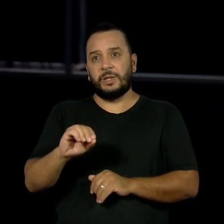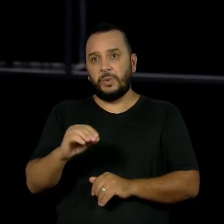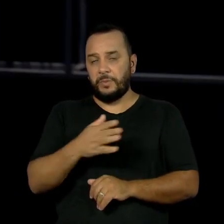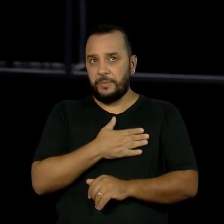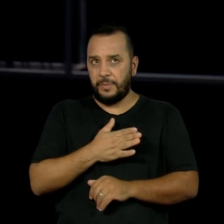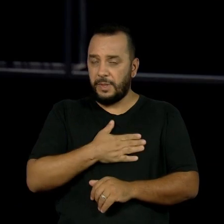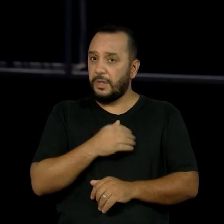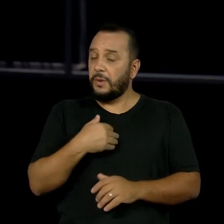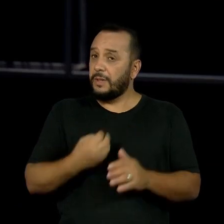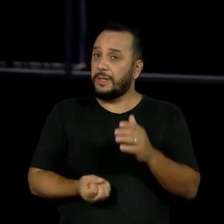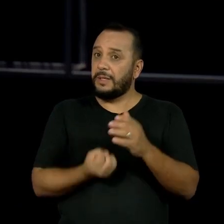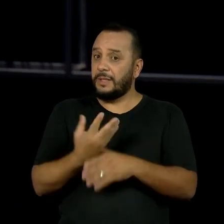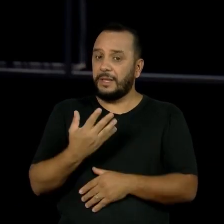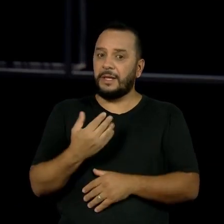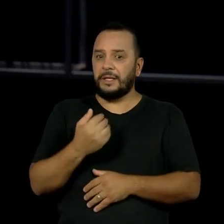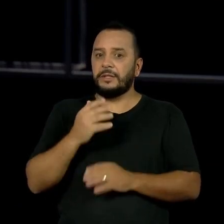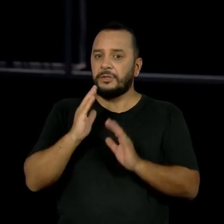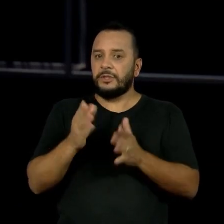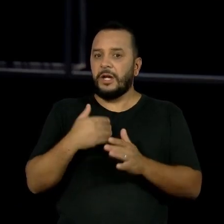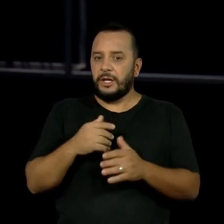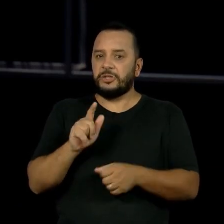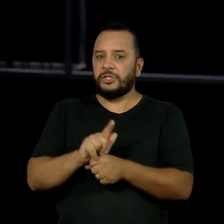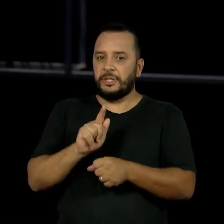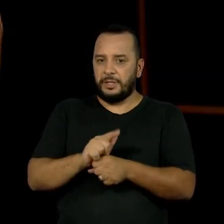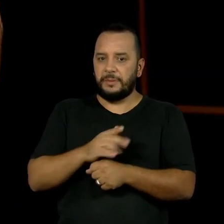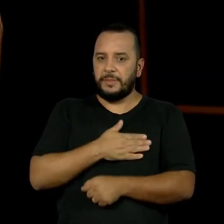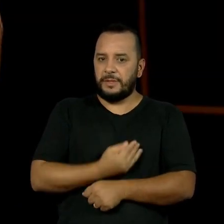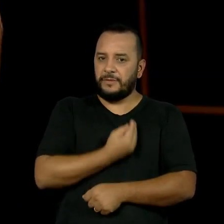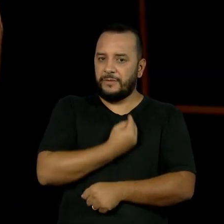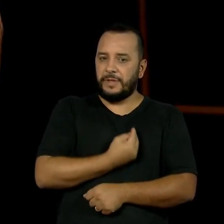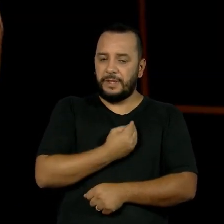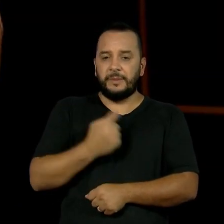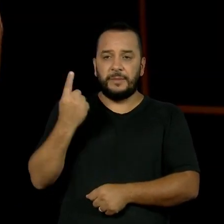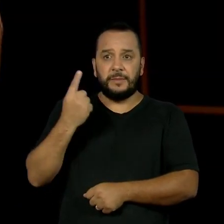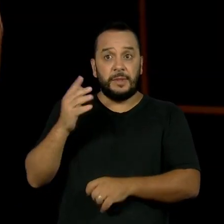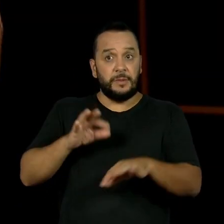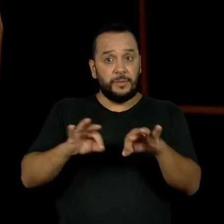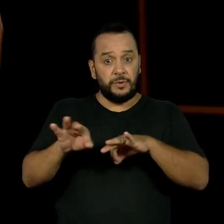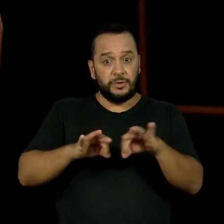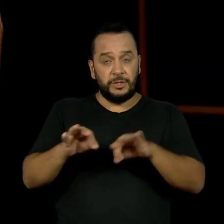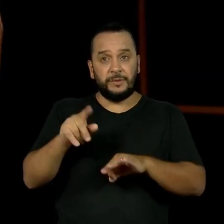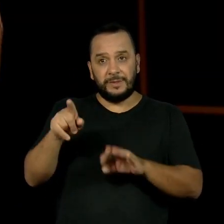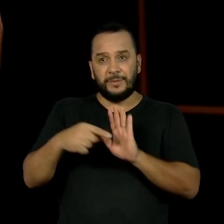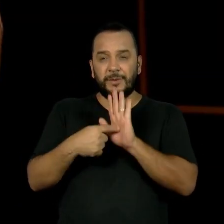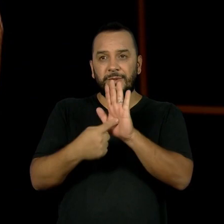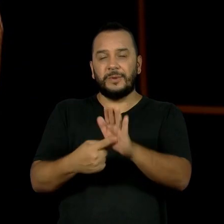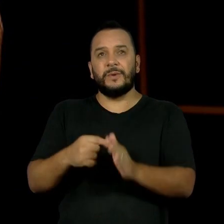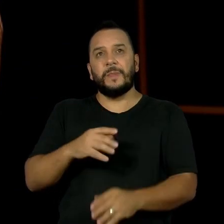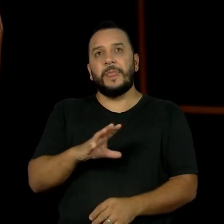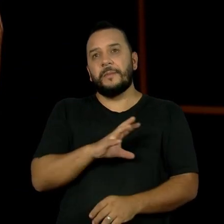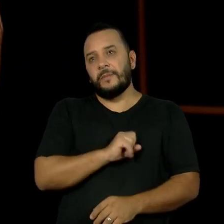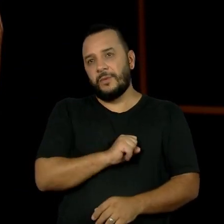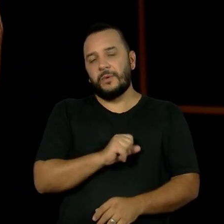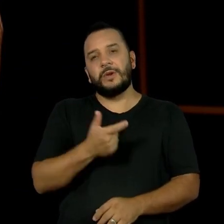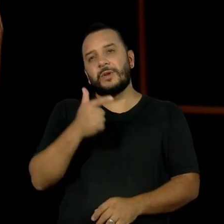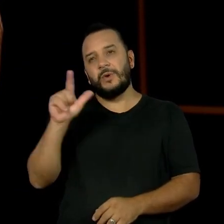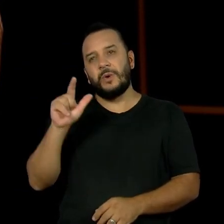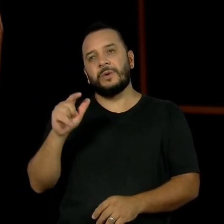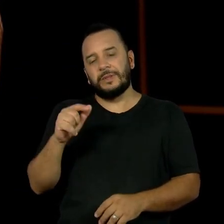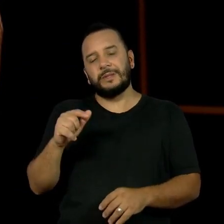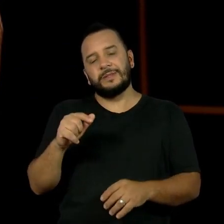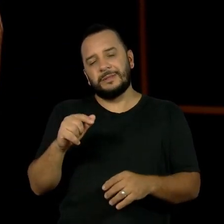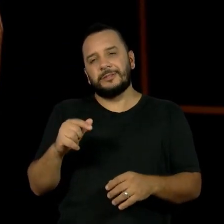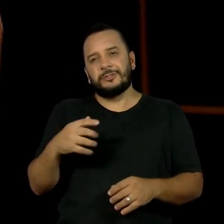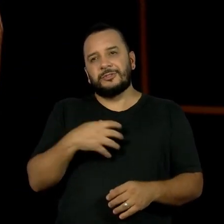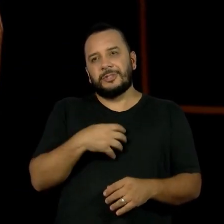fazer gerir minha própria carreira. O meu primeiro projeto, vocês mostraram, que é o Amor e Outras Manias Crônicas. Foi o meu primeiro